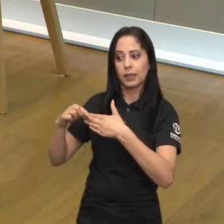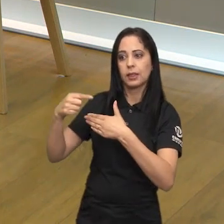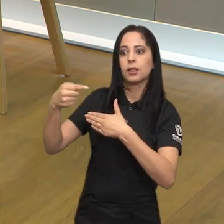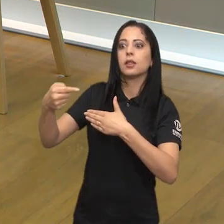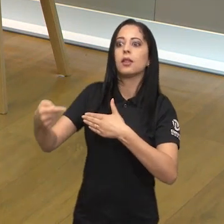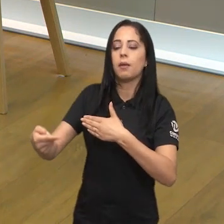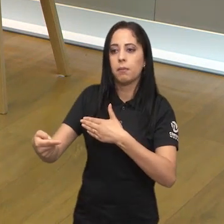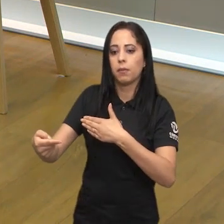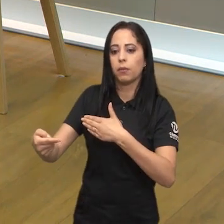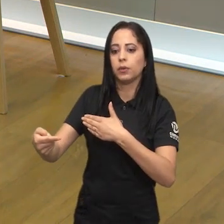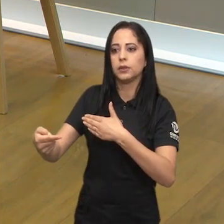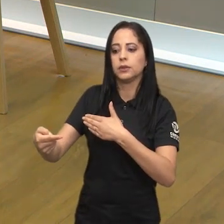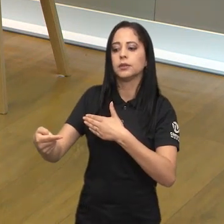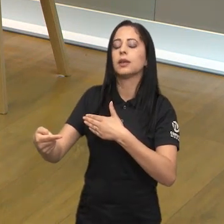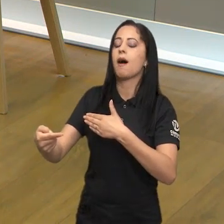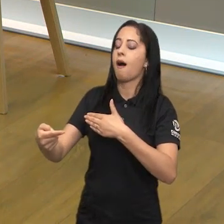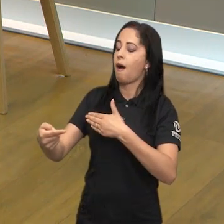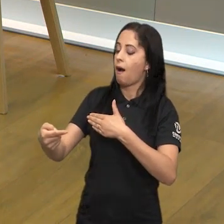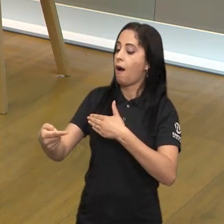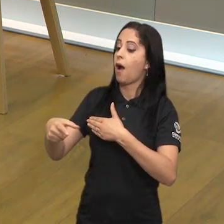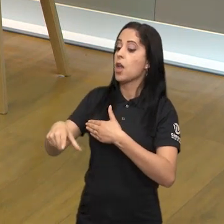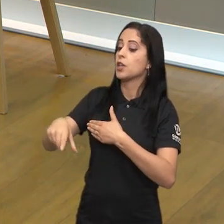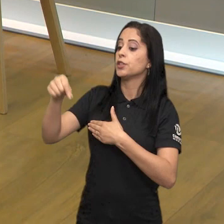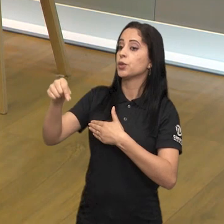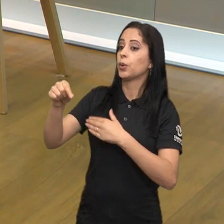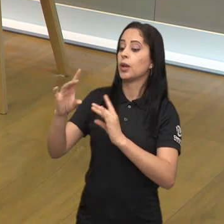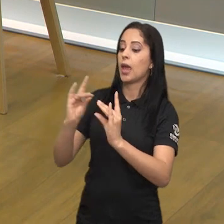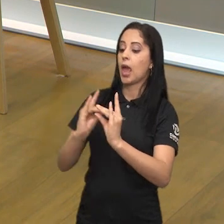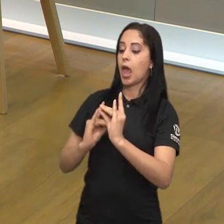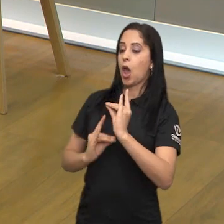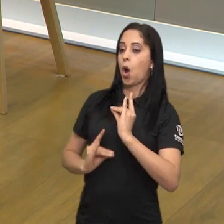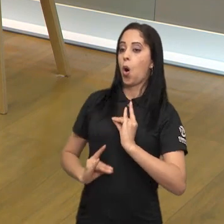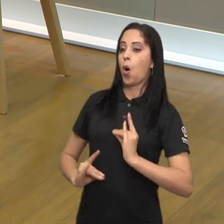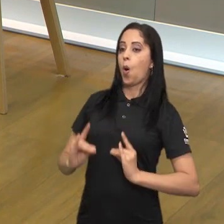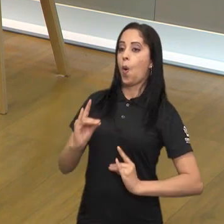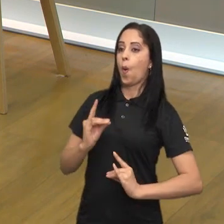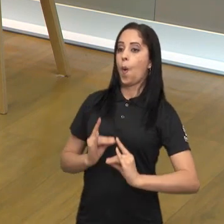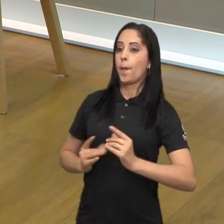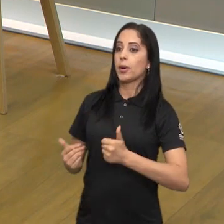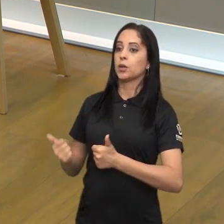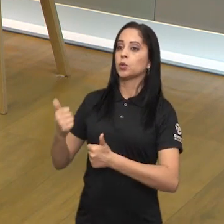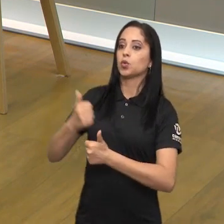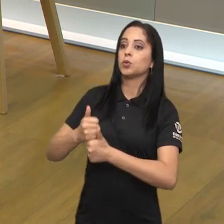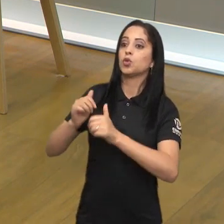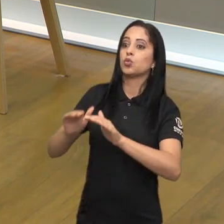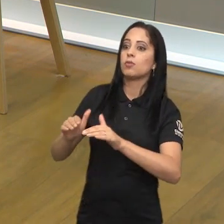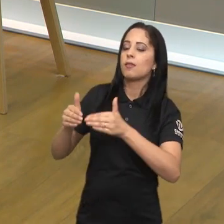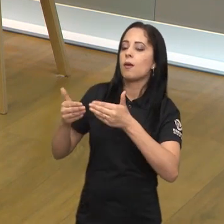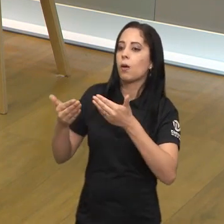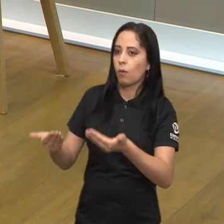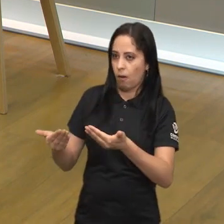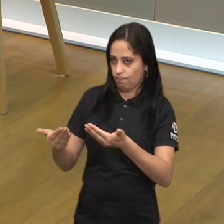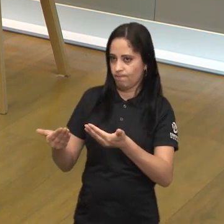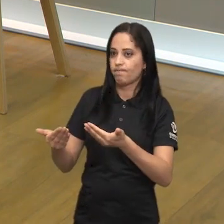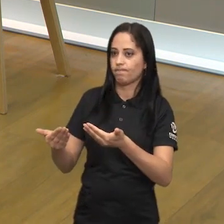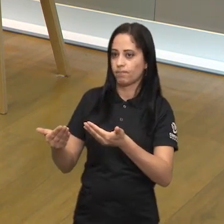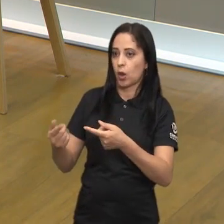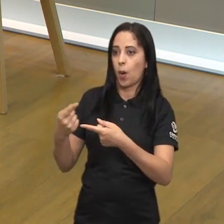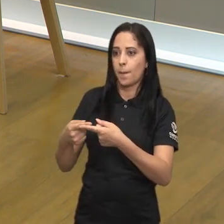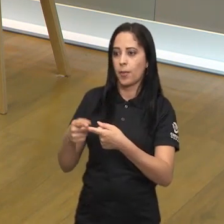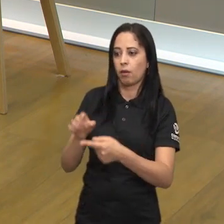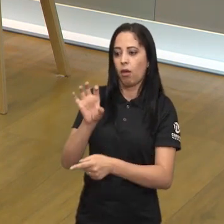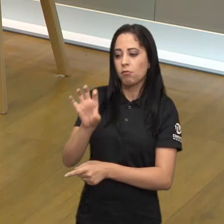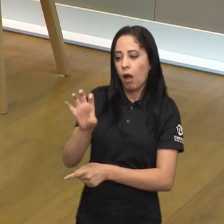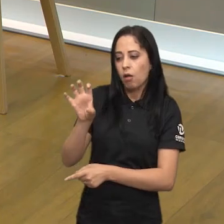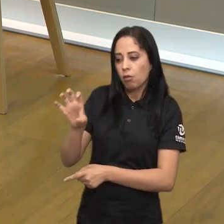partir daí, ver qual hormônio é mais adequado para essa mulher, o que ela está precisando, de acordo com os sintomas e